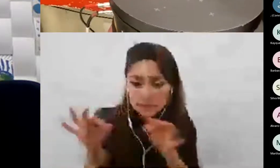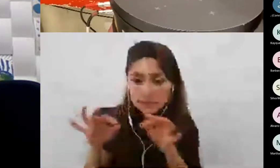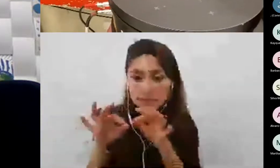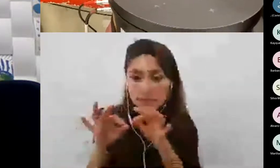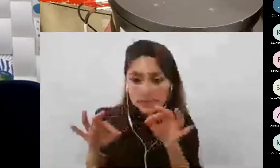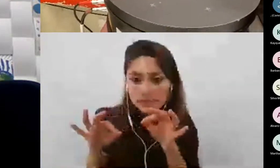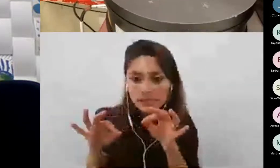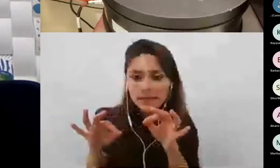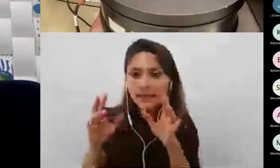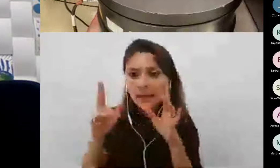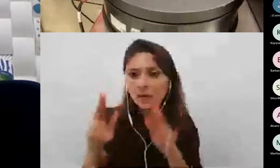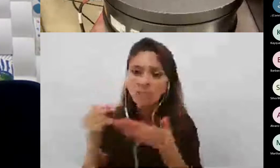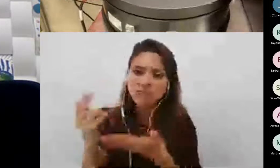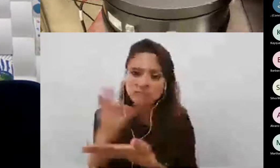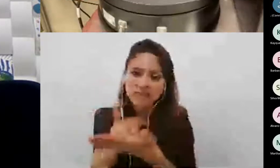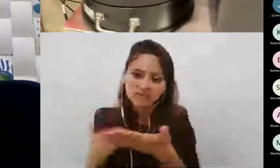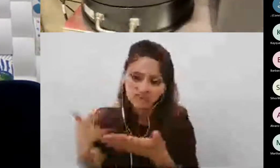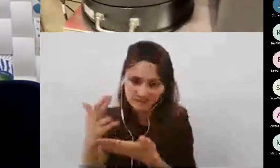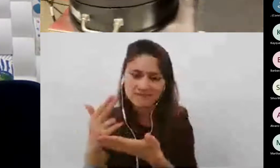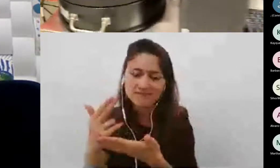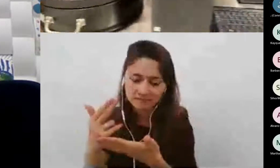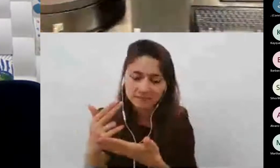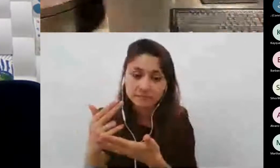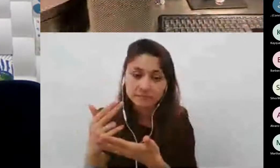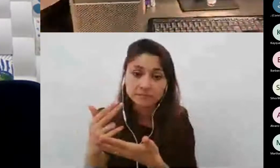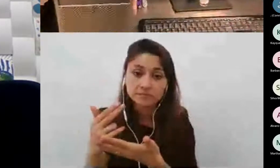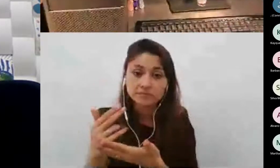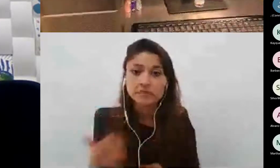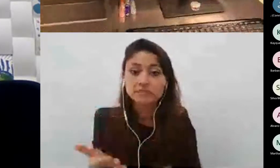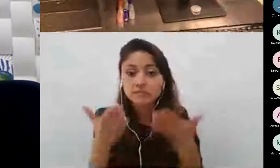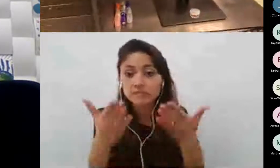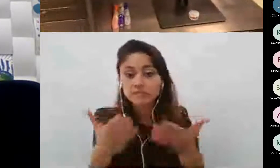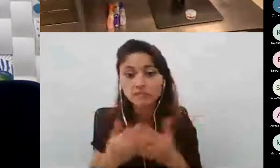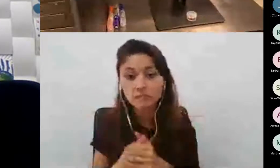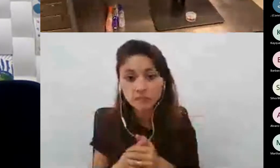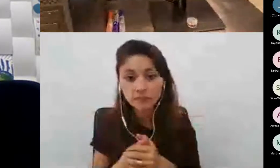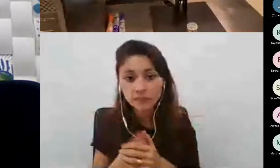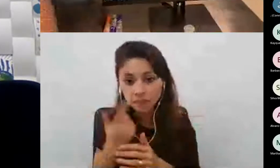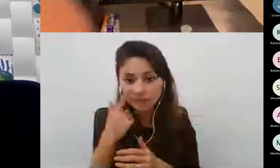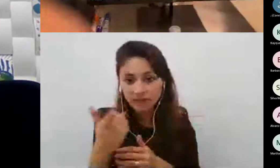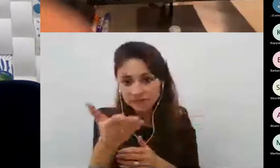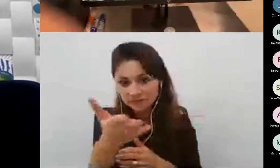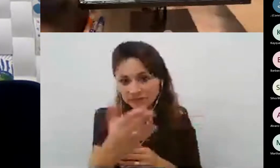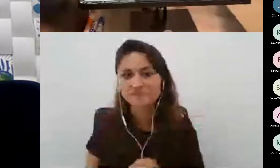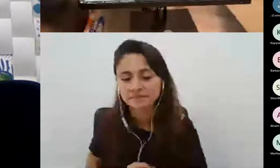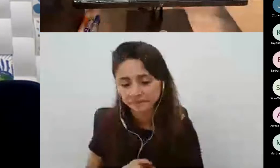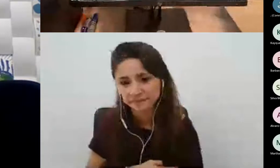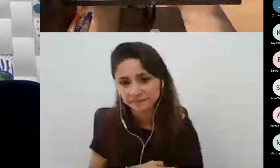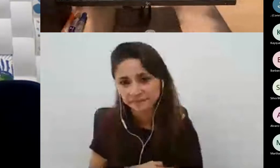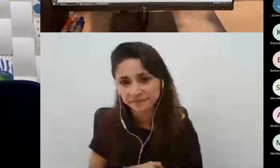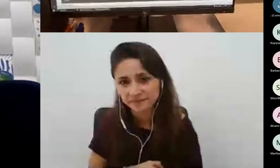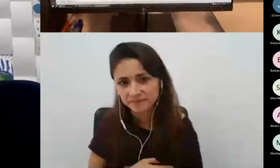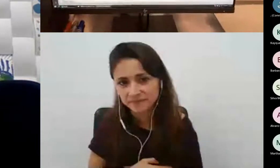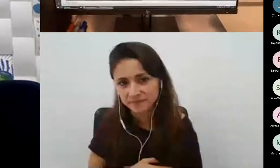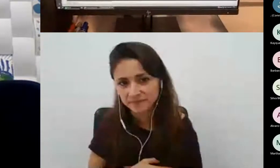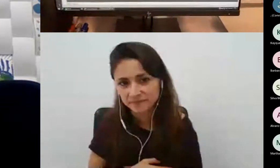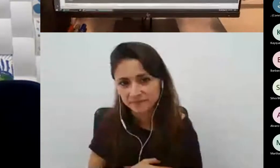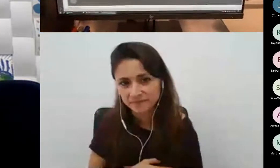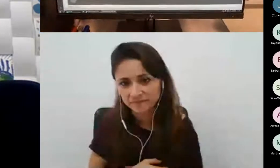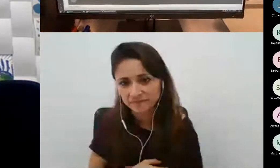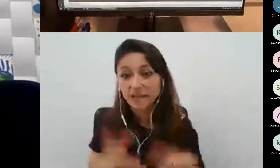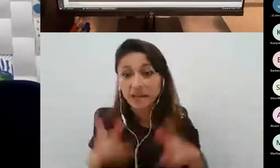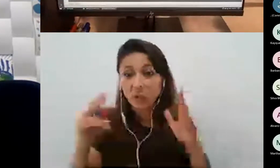como se fosse um rascunho. Com esse equipamento, a gente consegue fazer esse processo e a gente tem esse